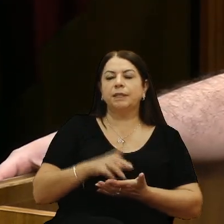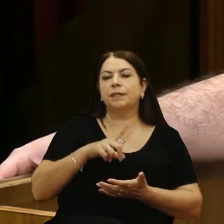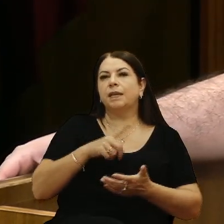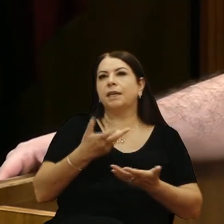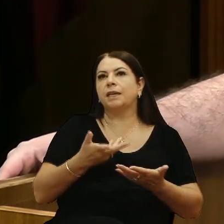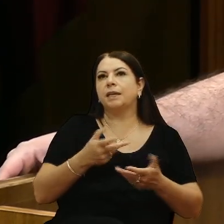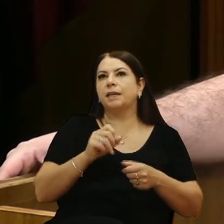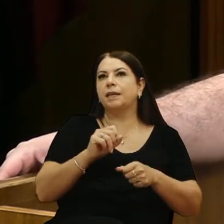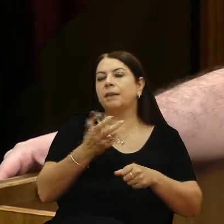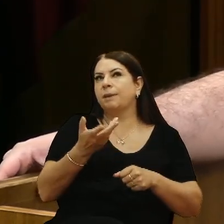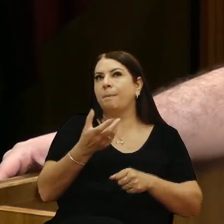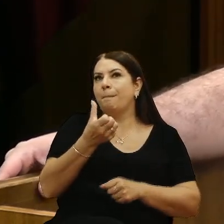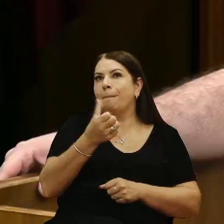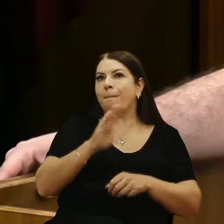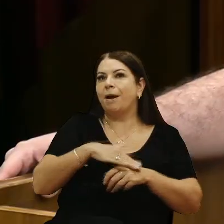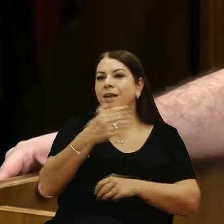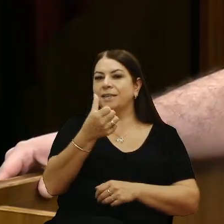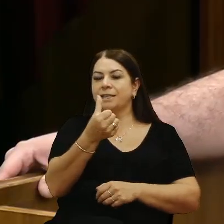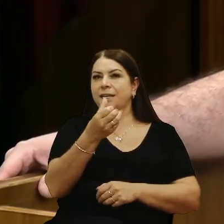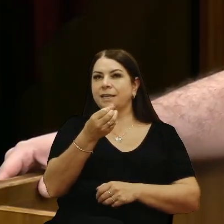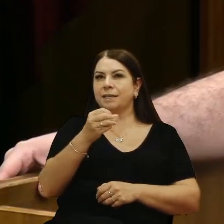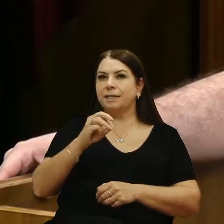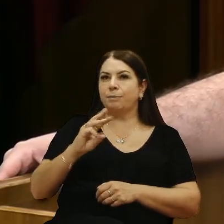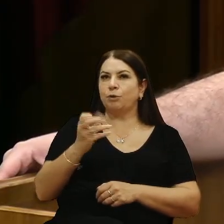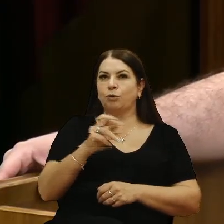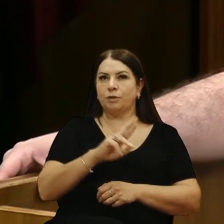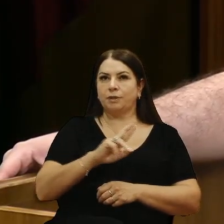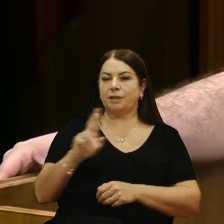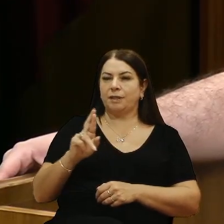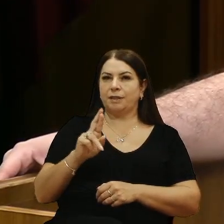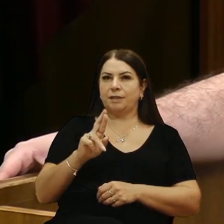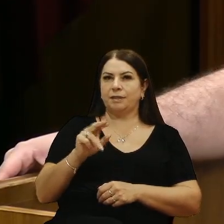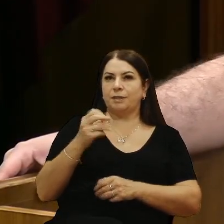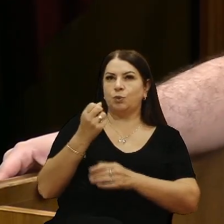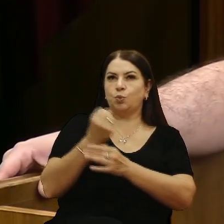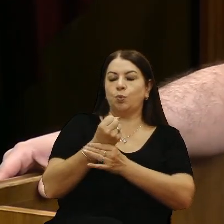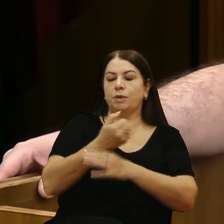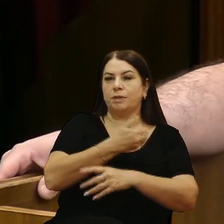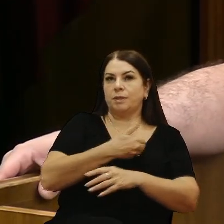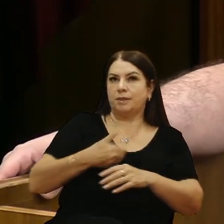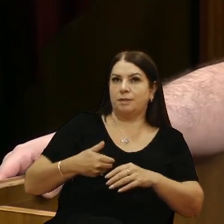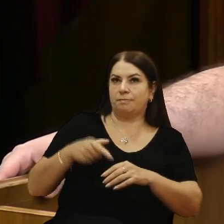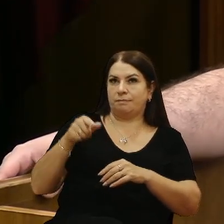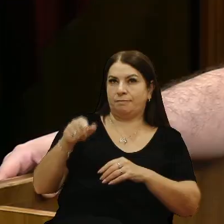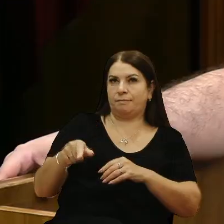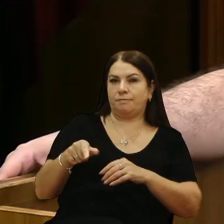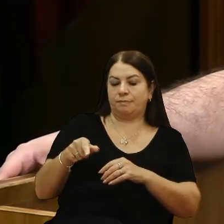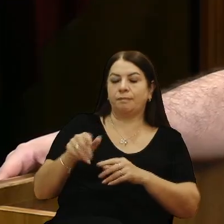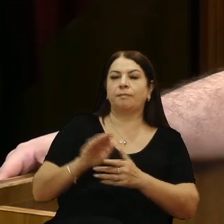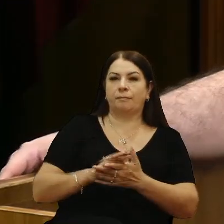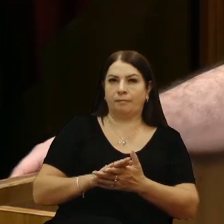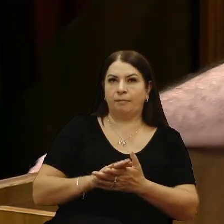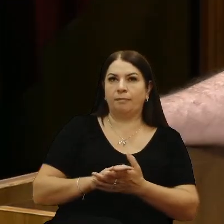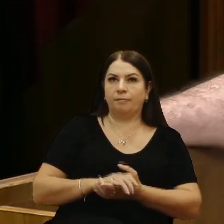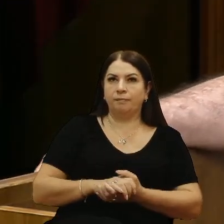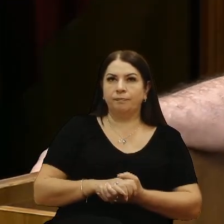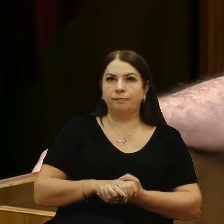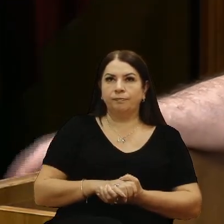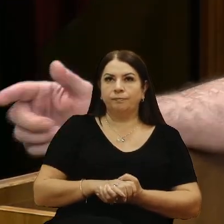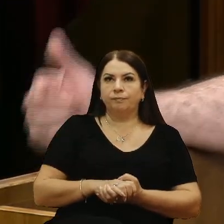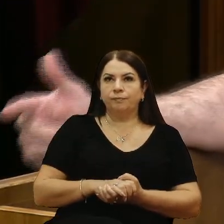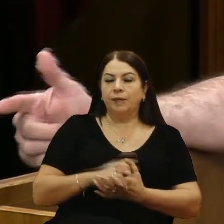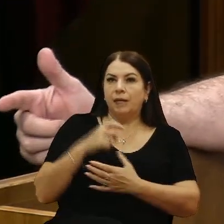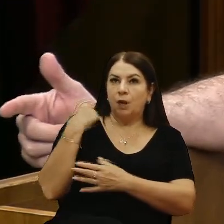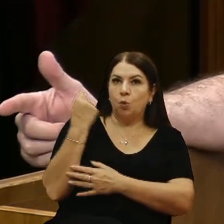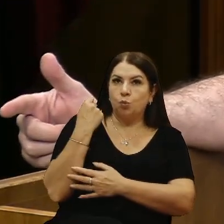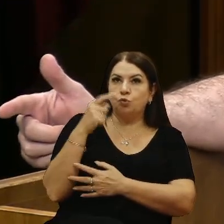mais de 60 milhões de reais na segurança pública gaúcha. Mais de 60 milhões de reais na segurança pública gaúcha.